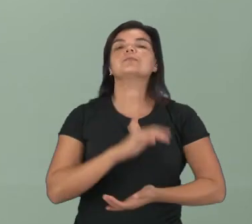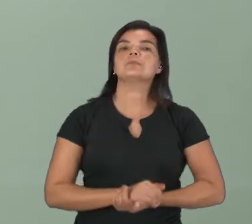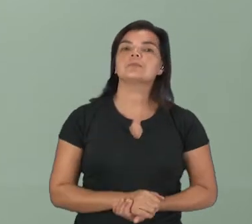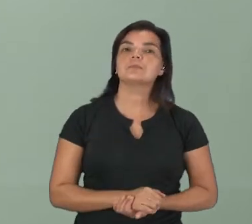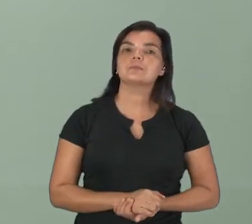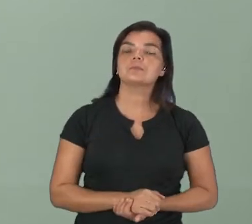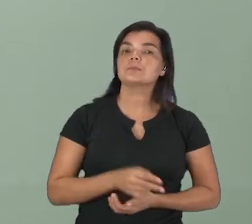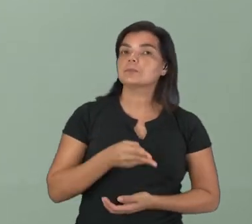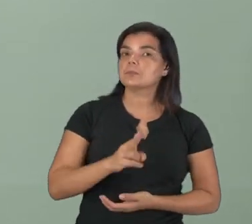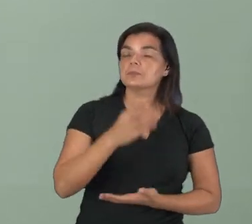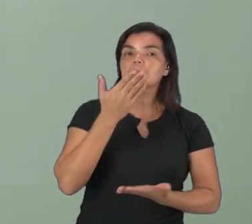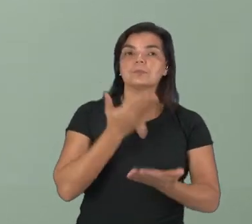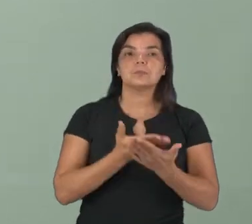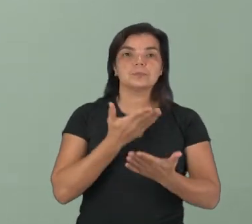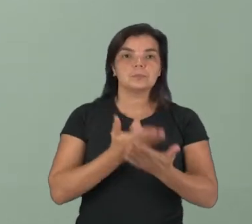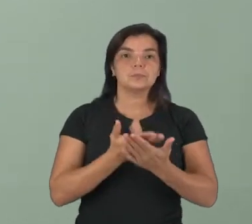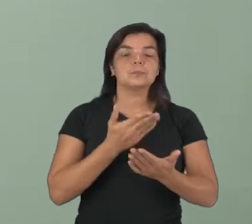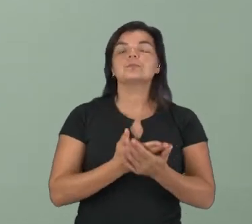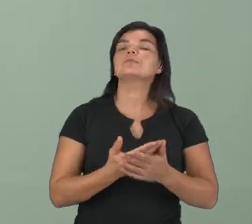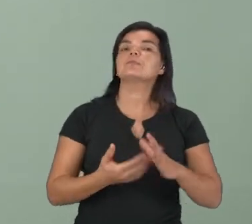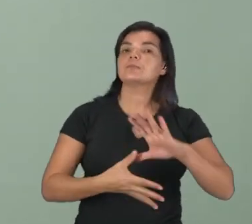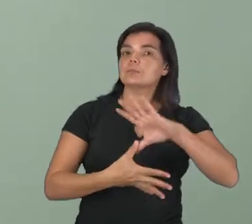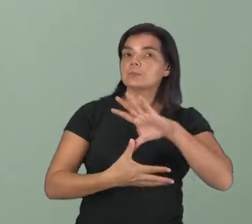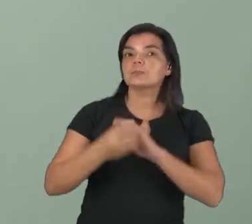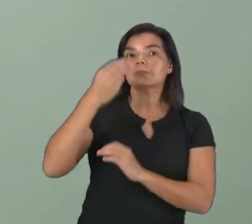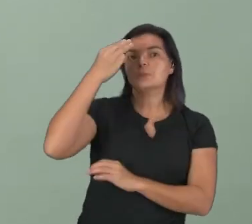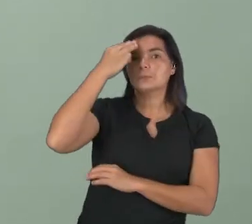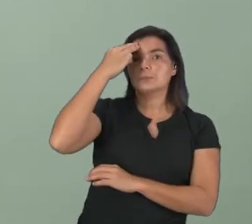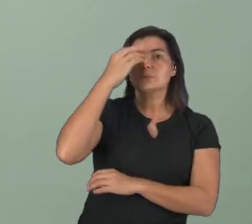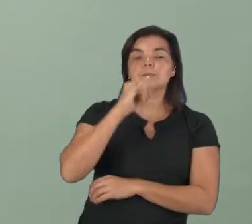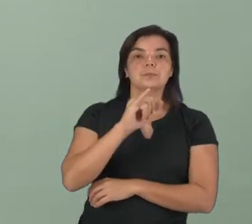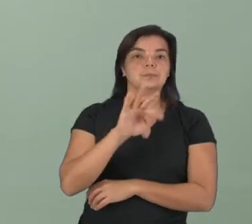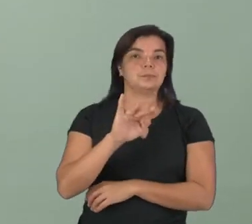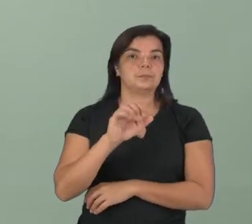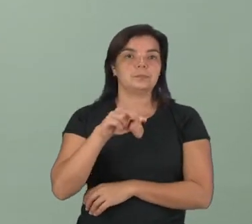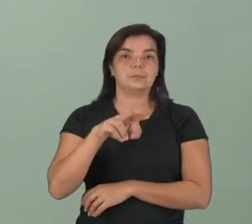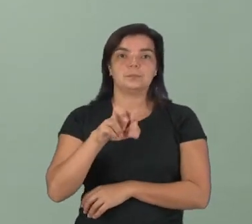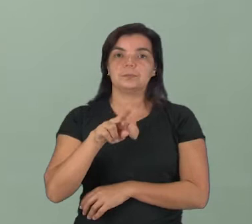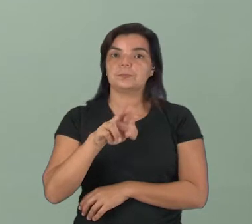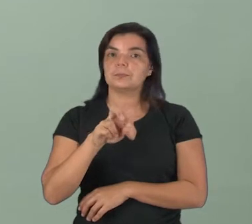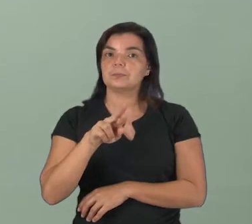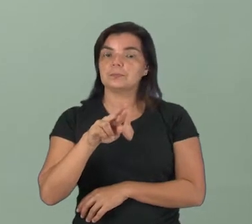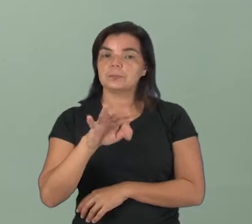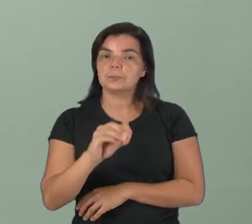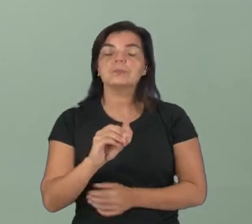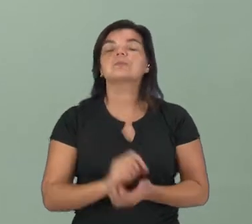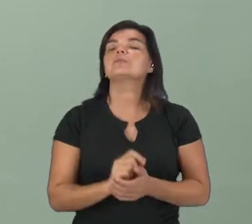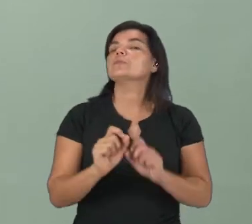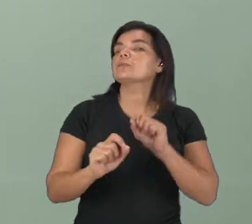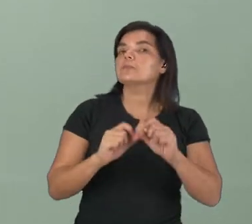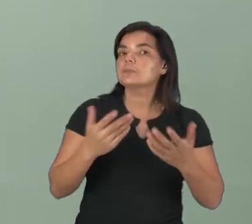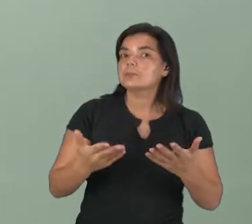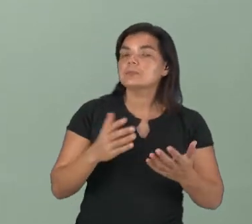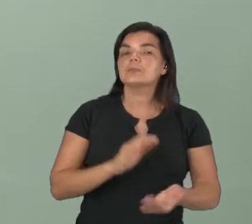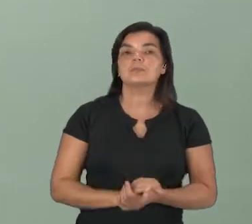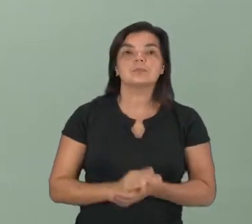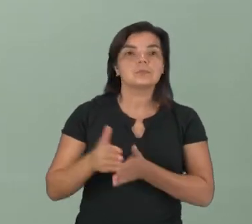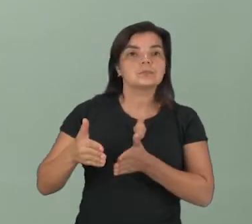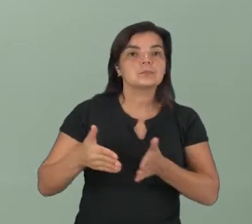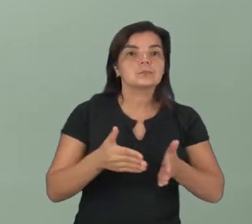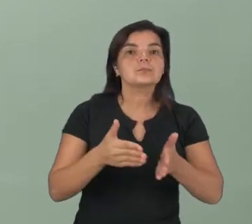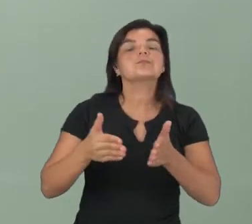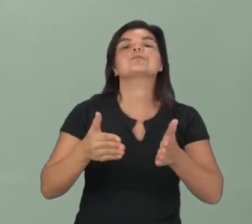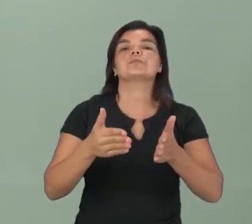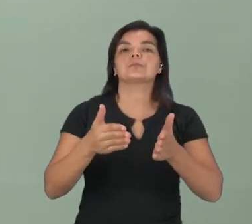Vamos continuar estudando sobre mapas mentais de itinerários, que nada mais é do que o